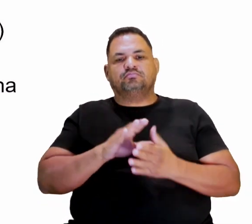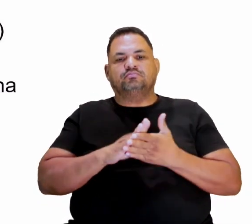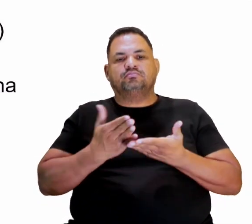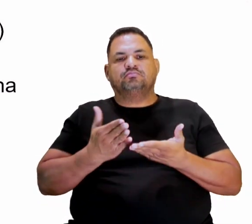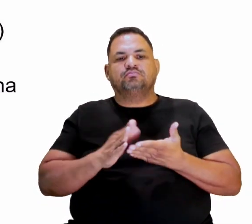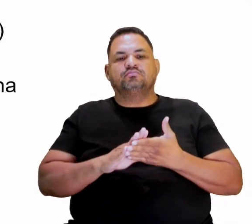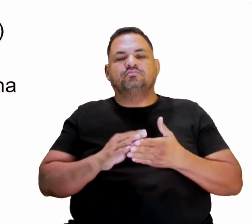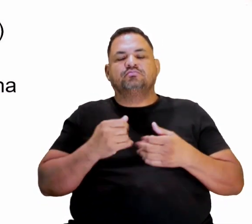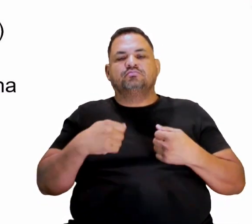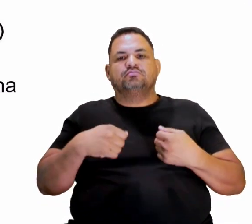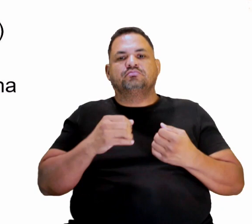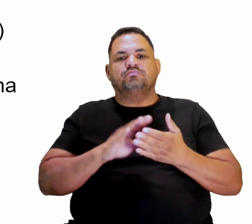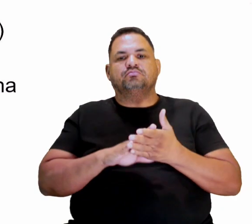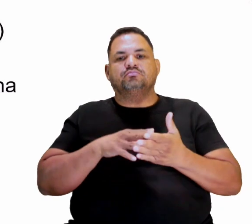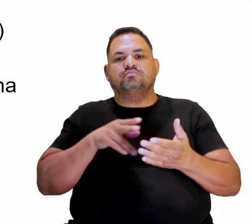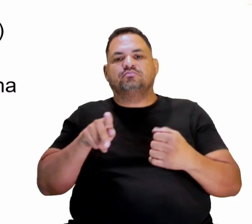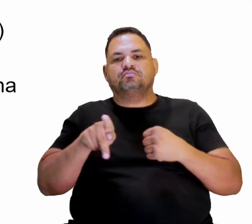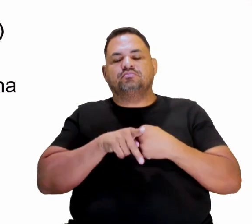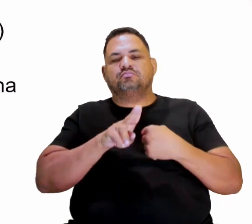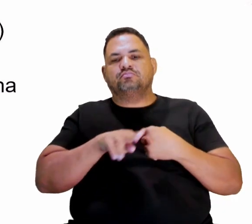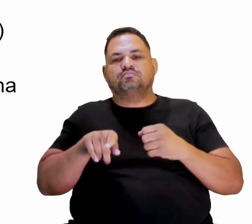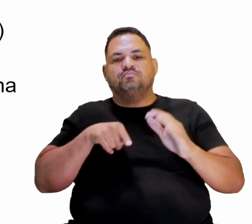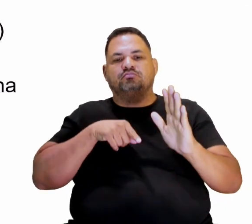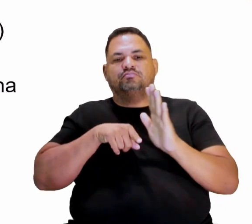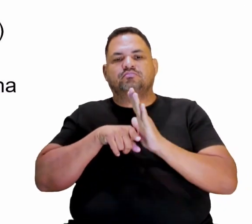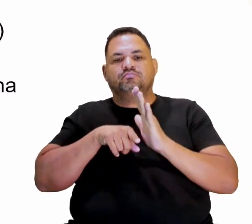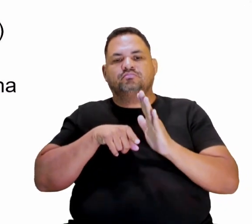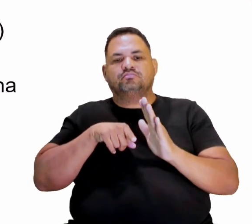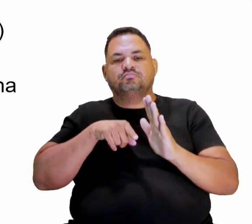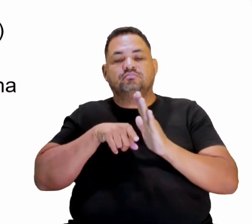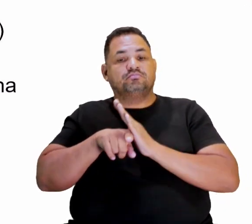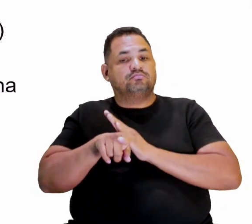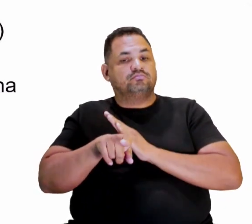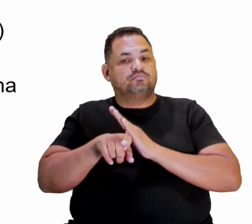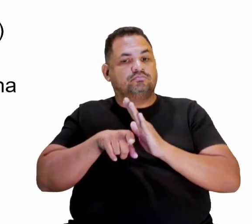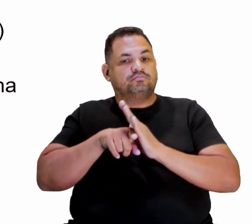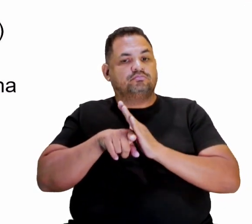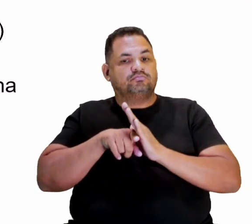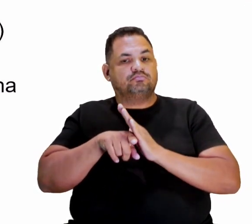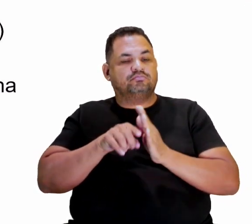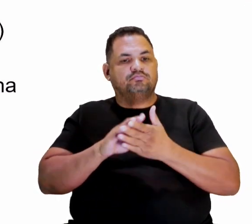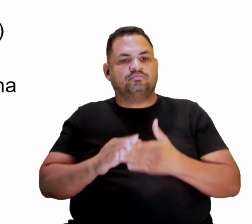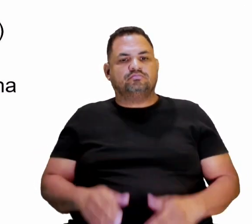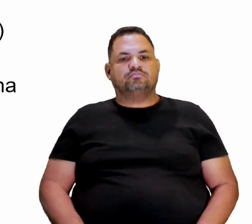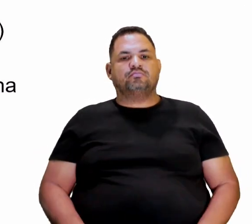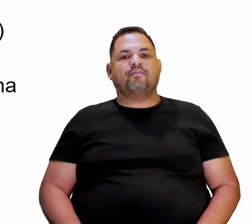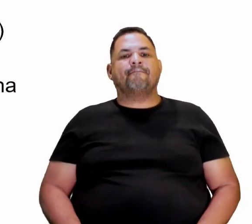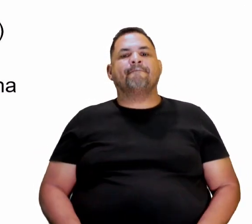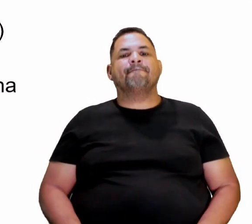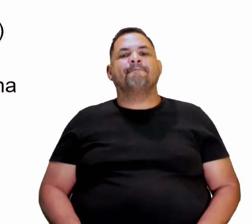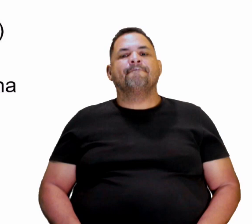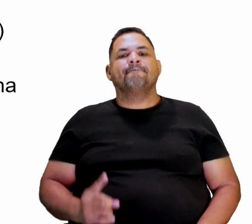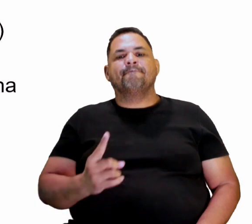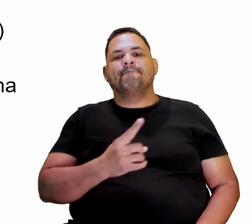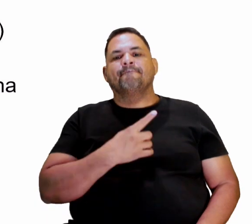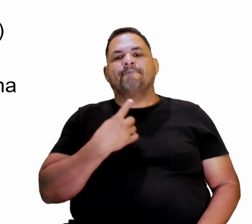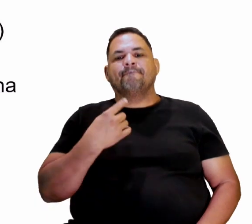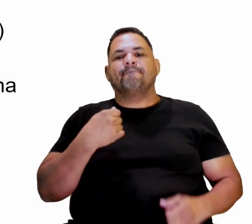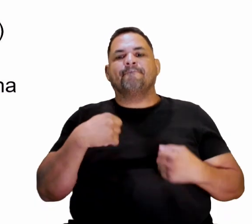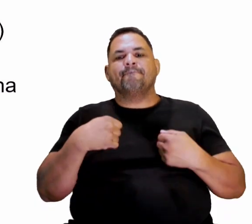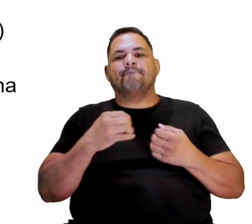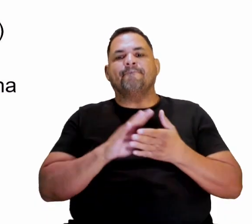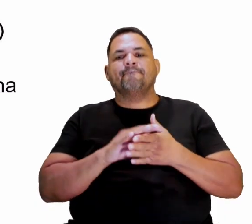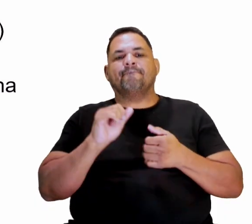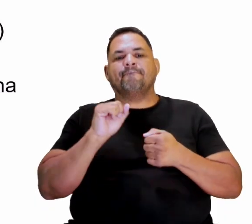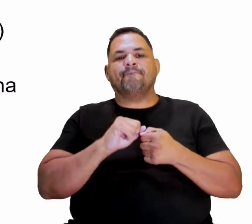pronome interrogativo, o pronome interrogativo vem antes, como vocês já sabem disso. What should we do? Que nós deveríamos fazer ou